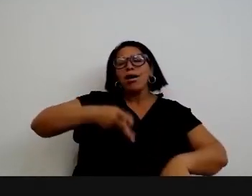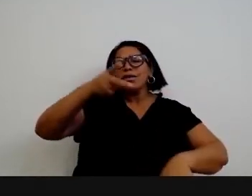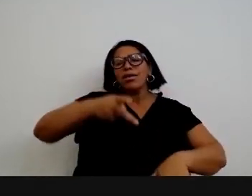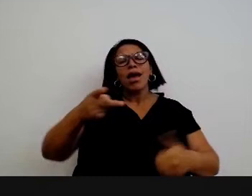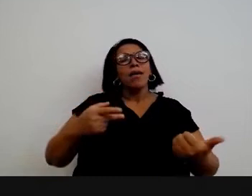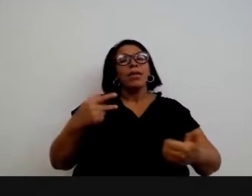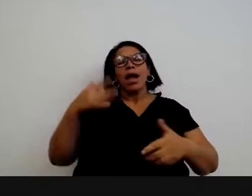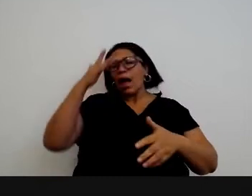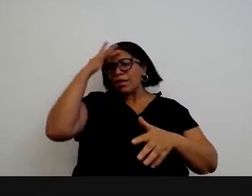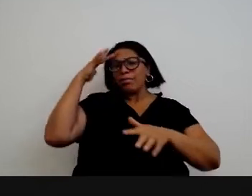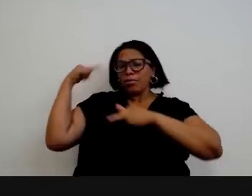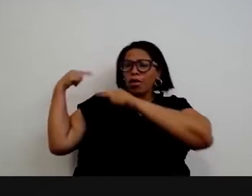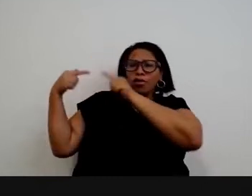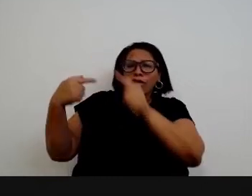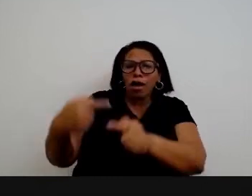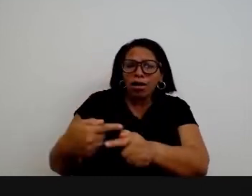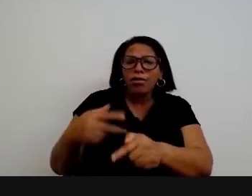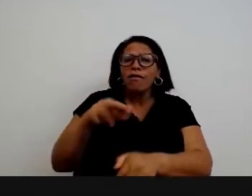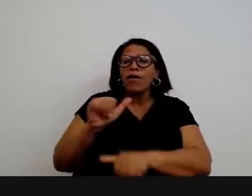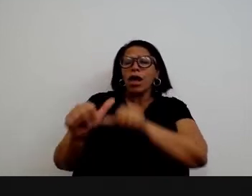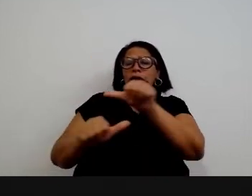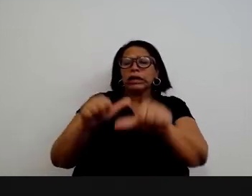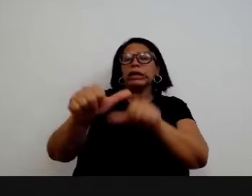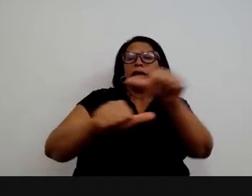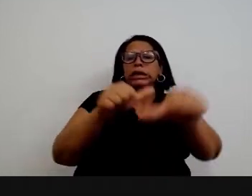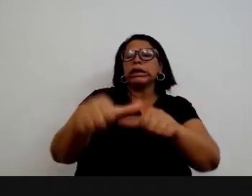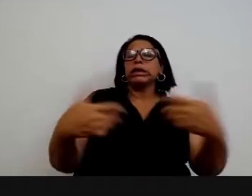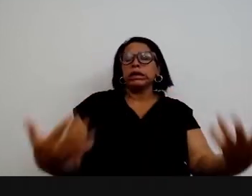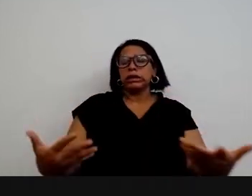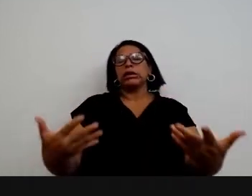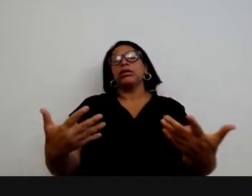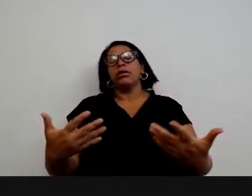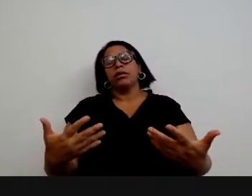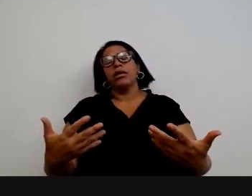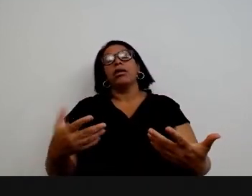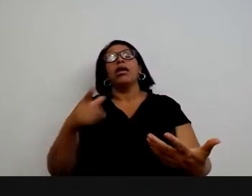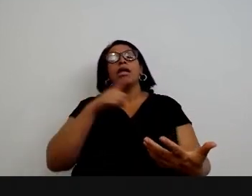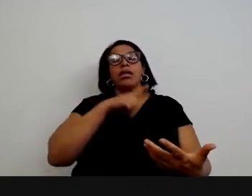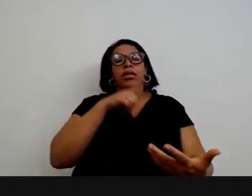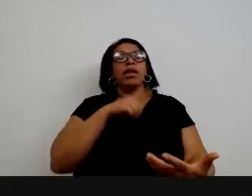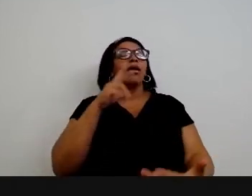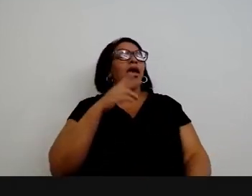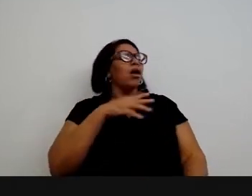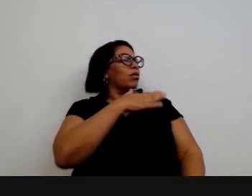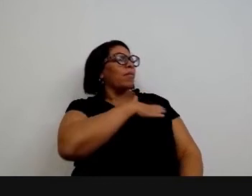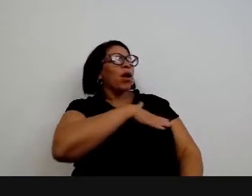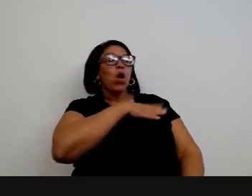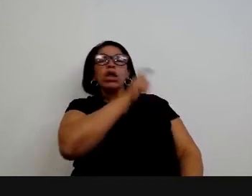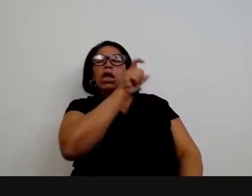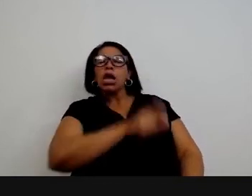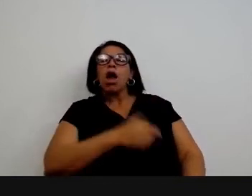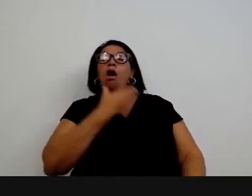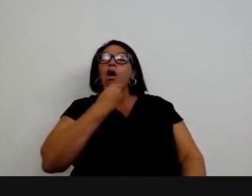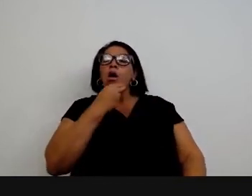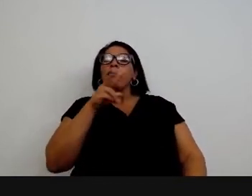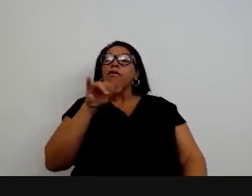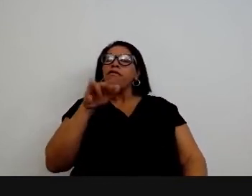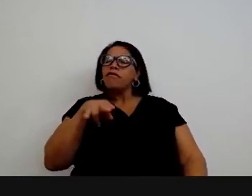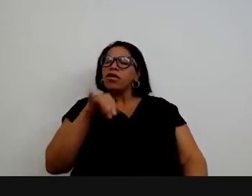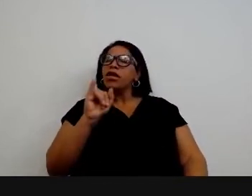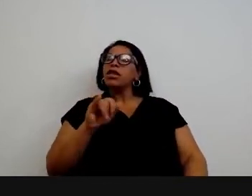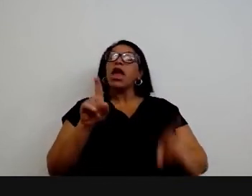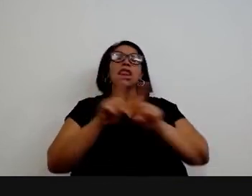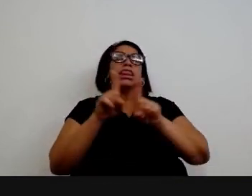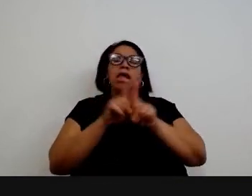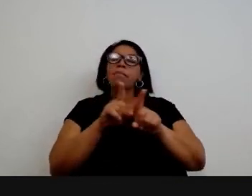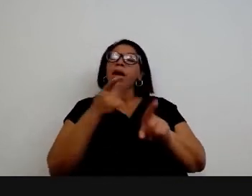as gerações vêm trazendo coisas que as outras não tinham. Gostei muito da fala do Vini, exatamente porque ele traz